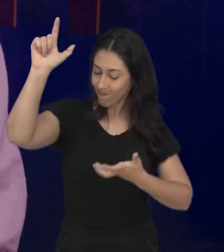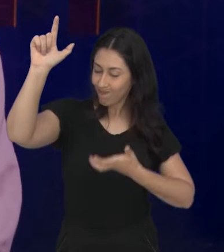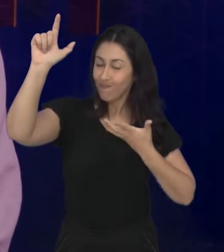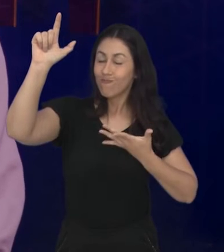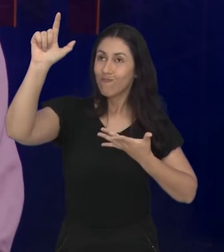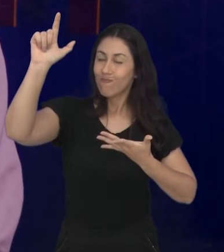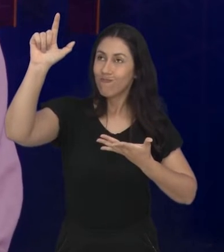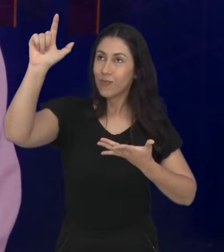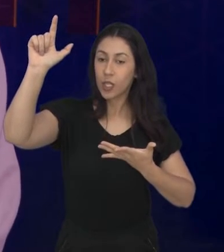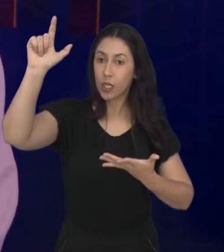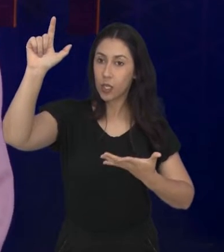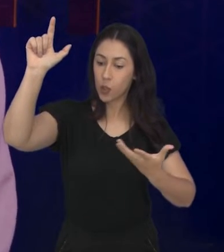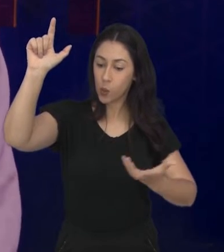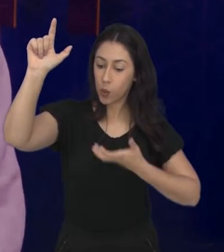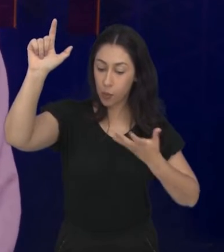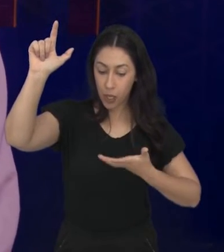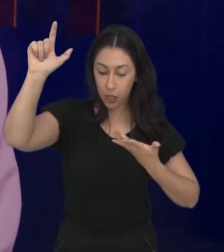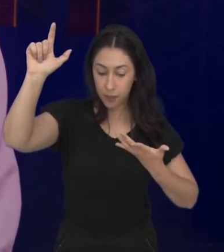gente...